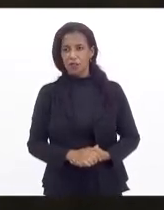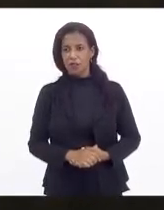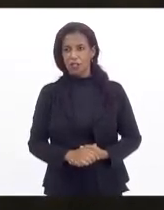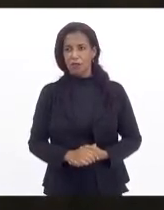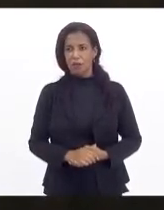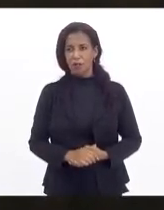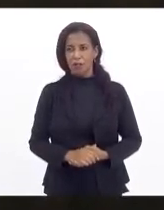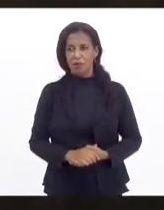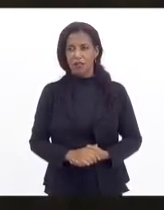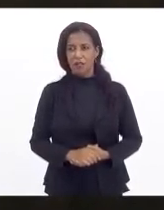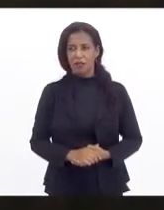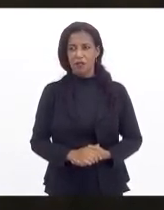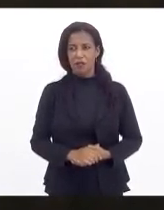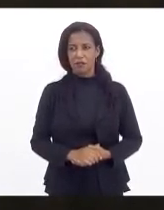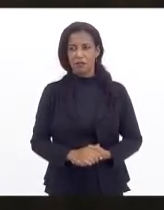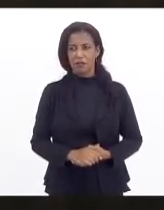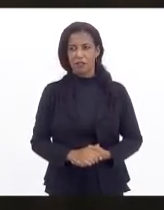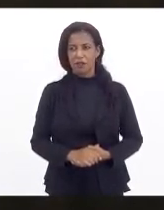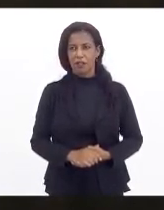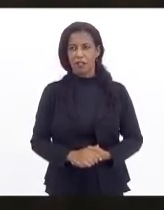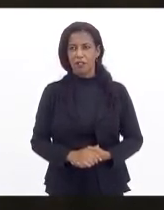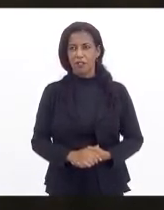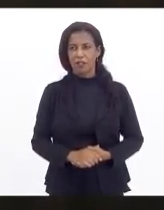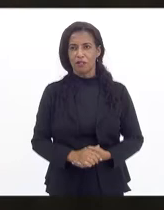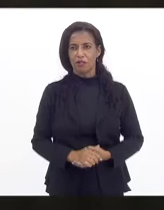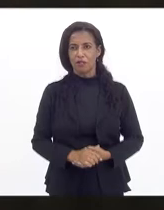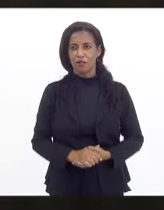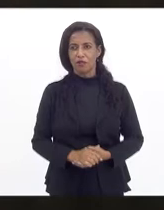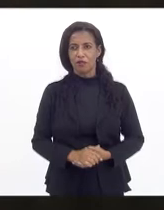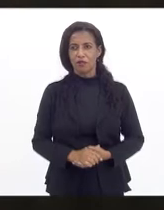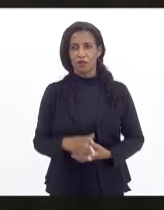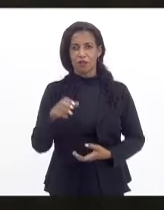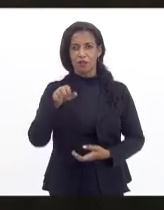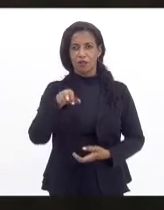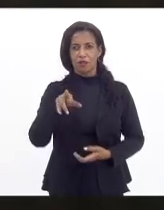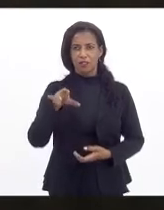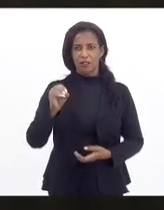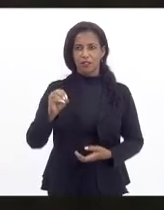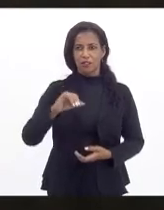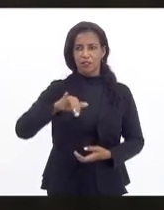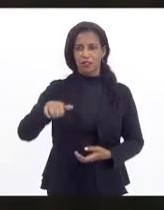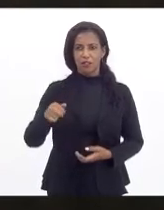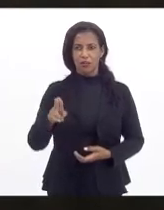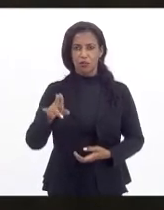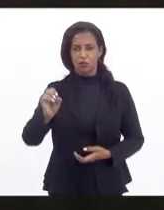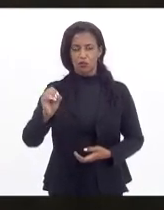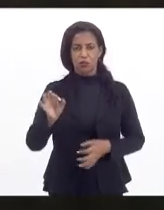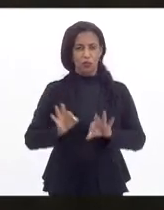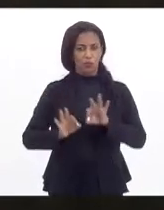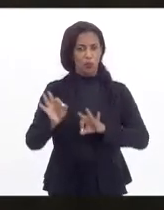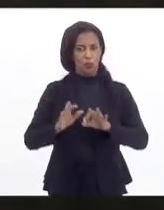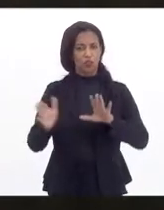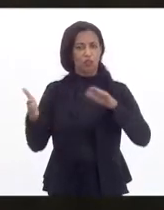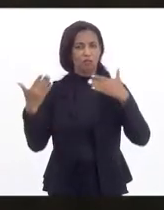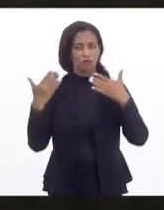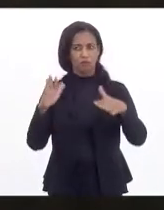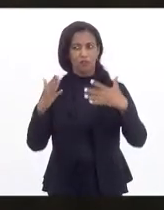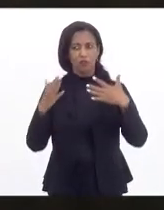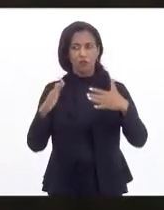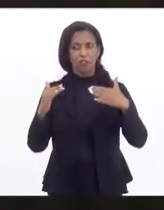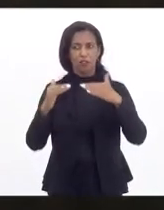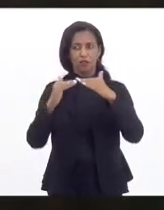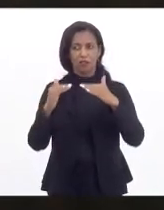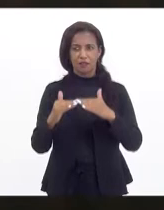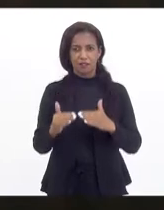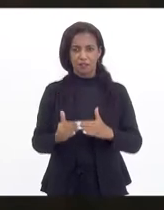Desligou. Não precisa mexer ali, né? Projeto do deputado Eurico Júnior, né? O projeto é meritório, parecer